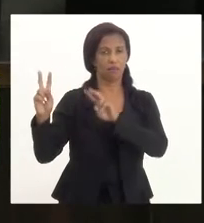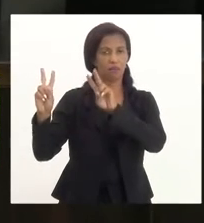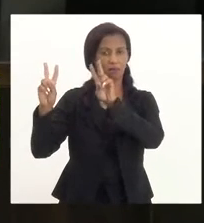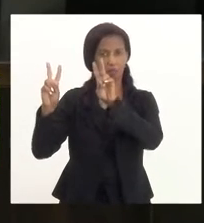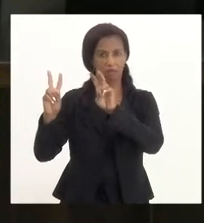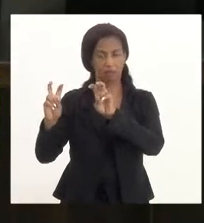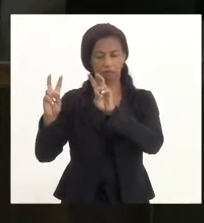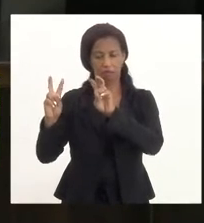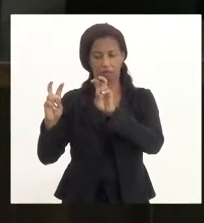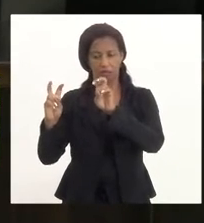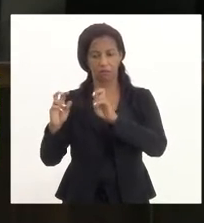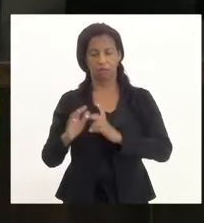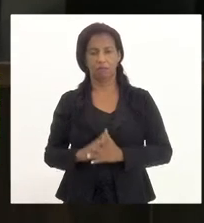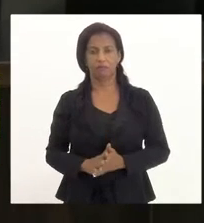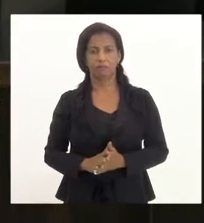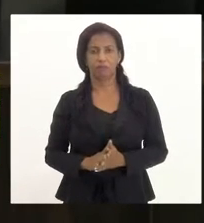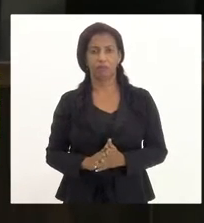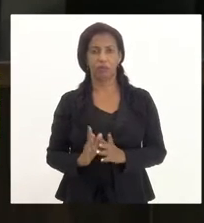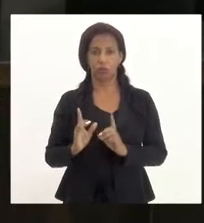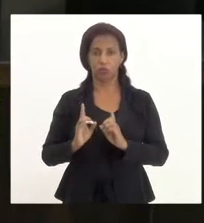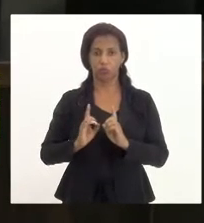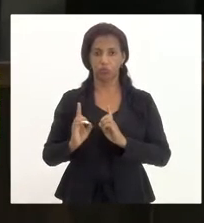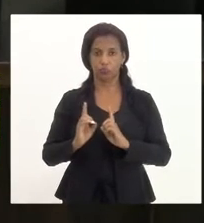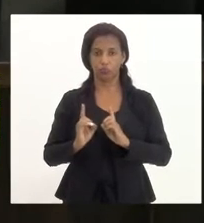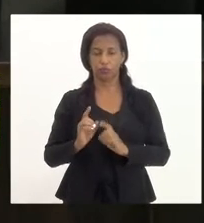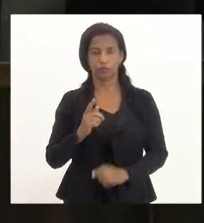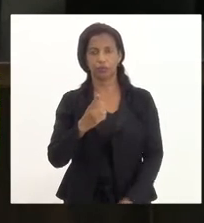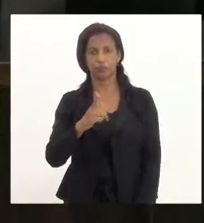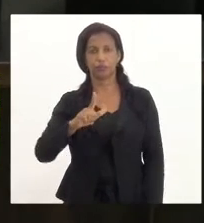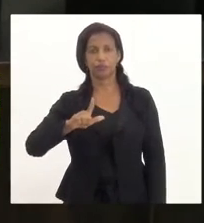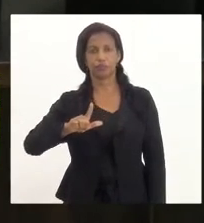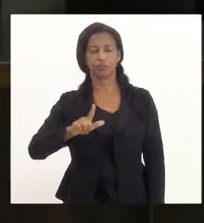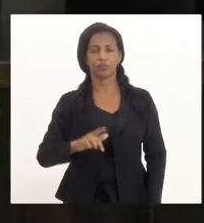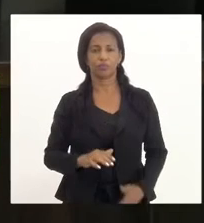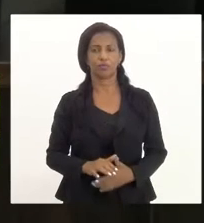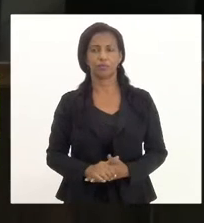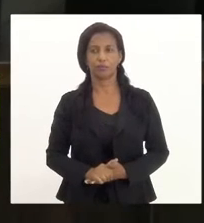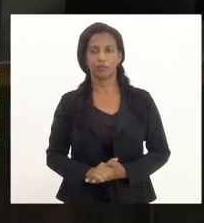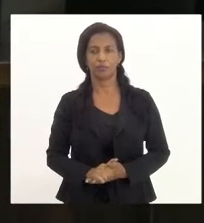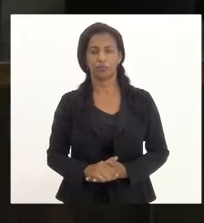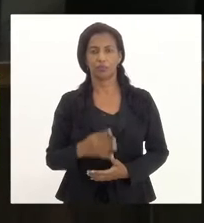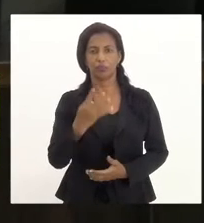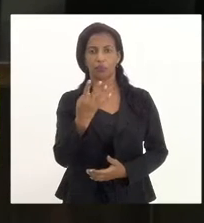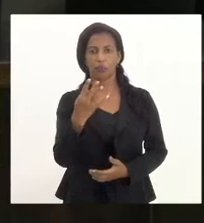que nós vamos discutir é o PL 4852